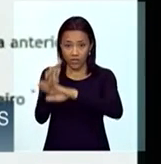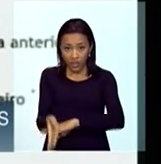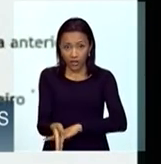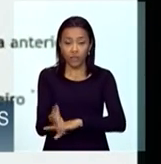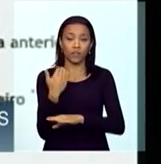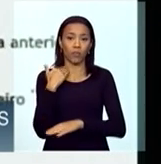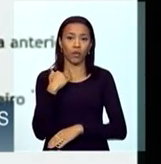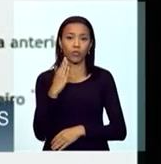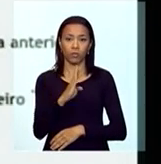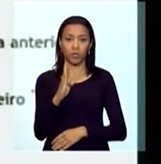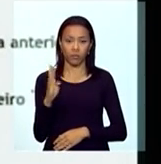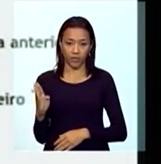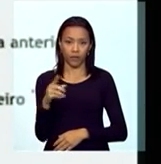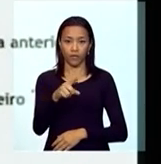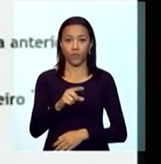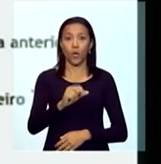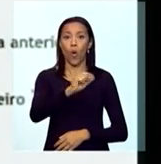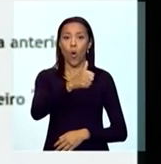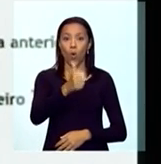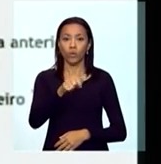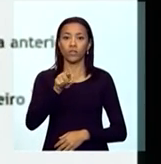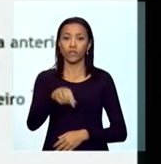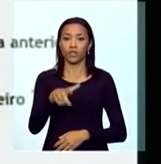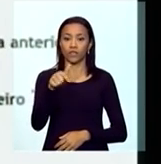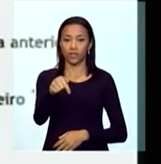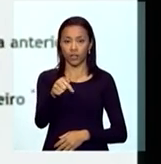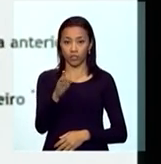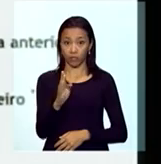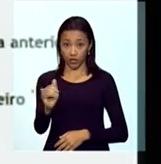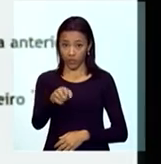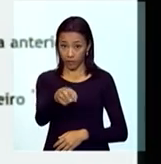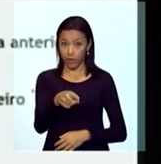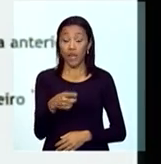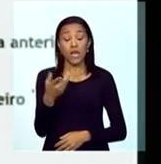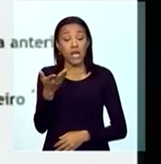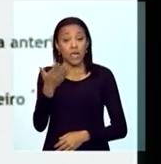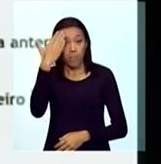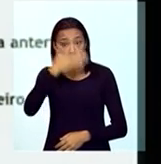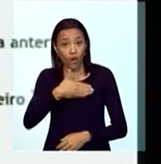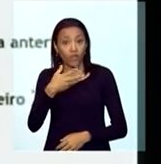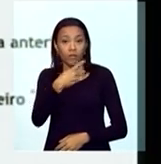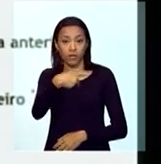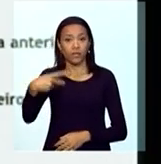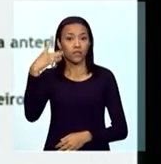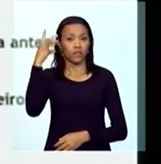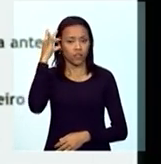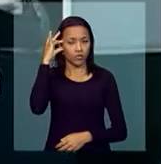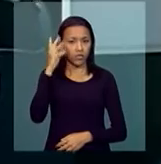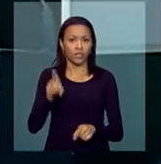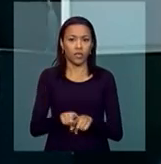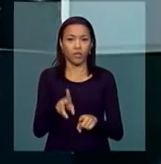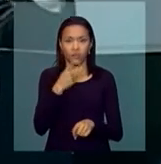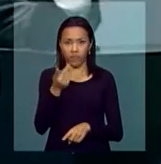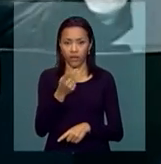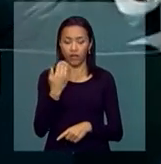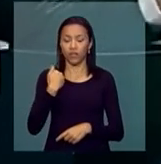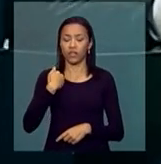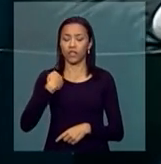que são extraordinários. E é preciso destacar aqui porque a própria presidente Dilma, ela dizia assim, mas nós fizemos